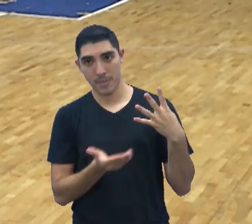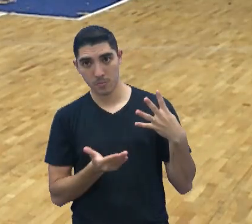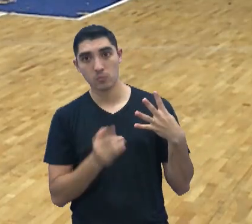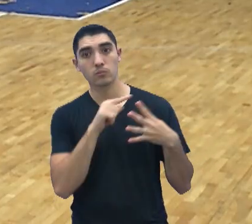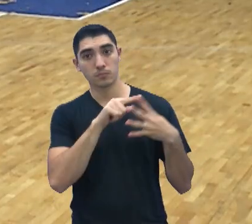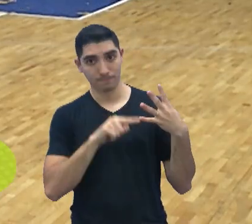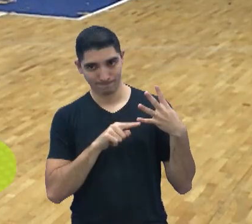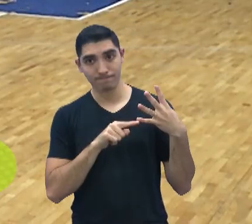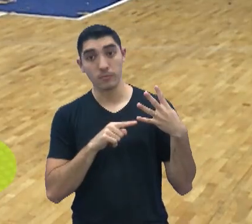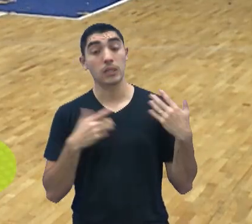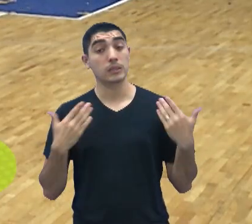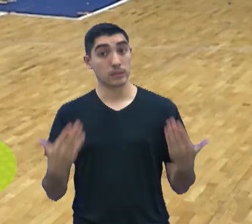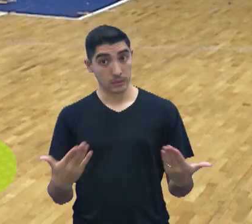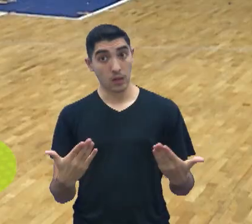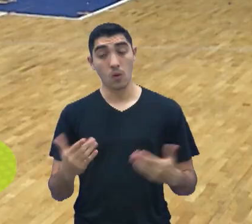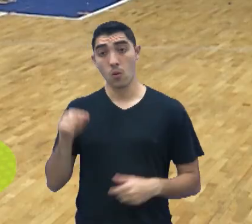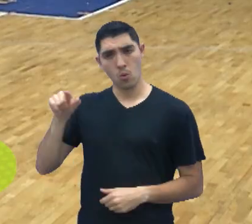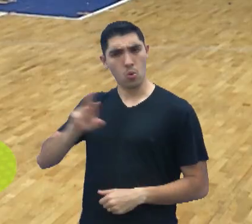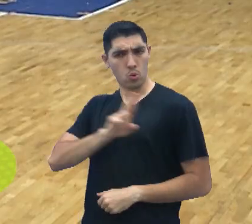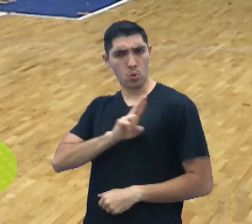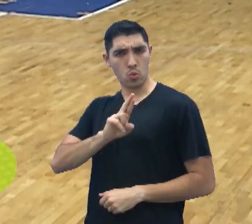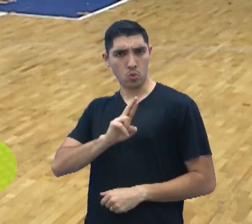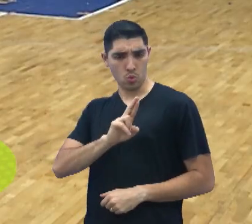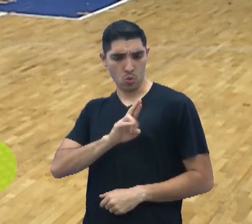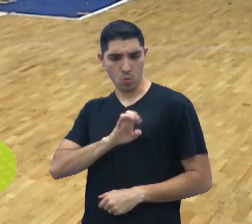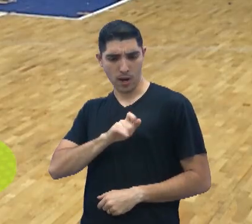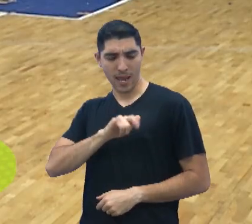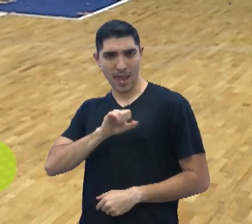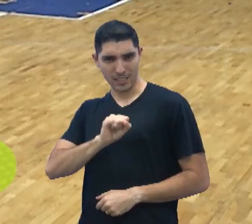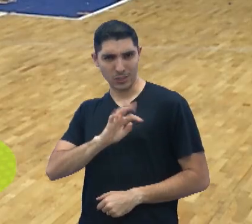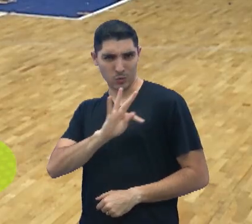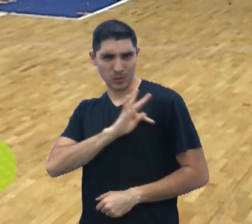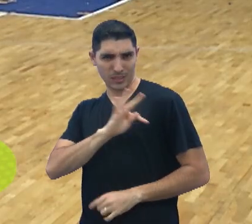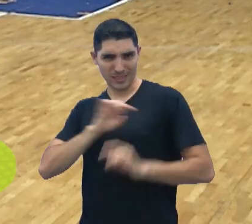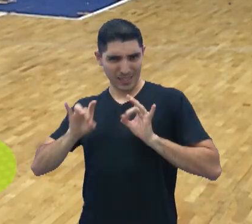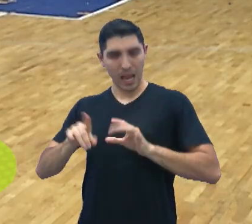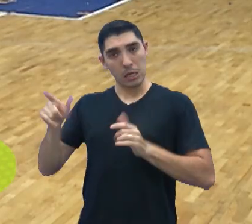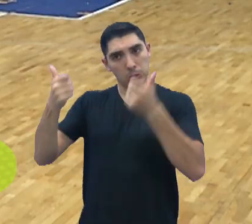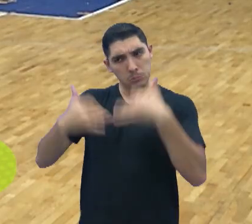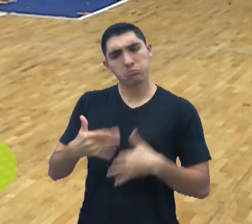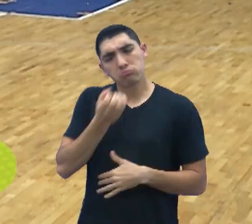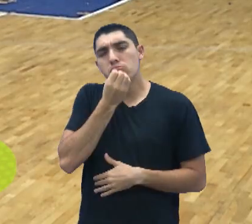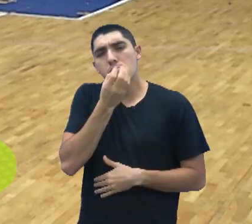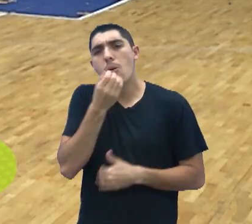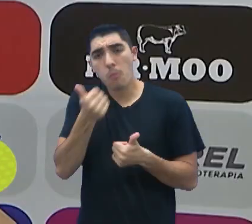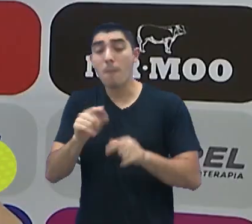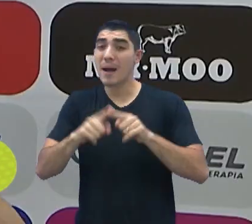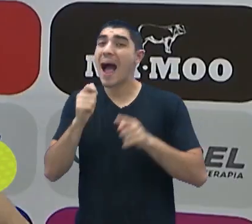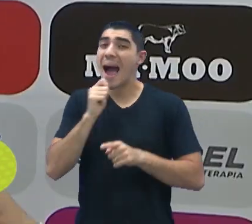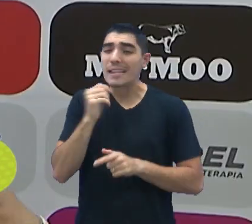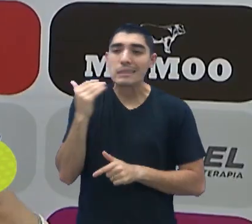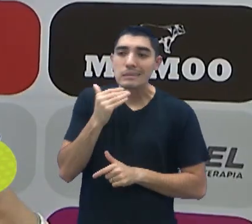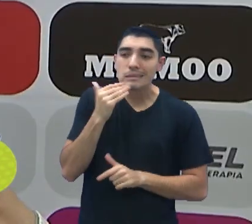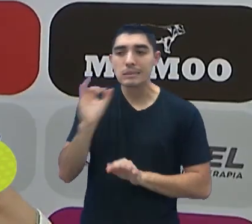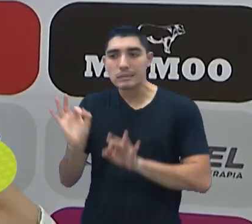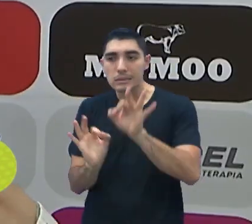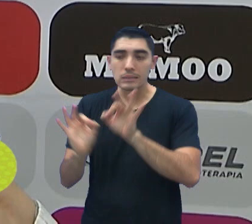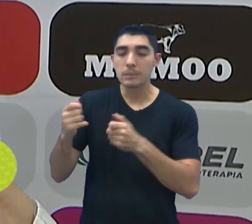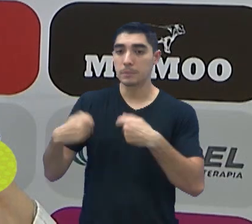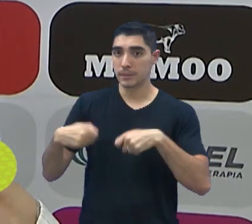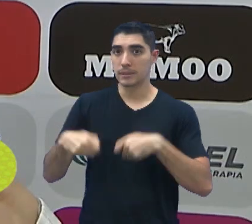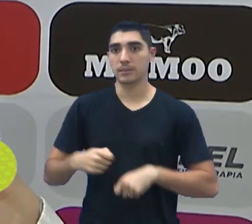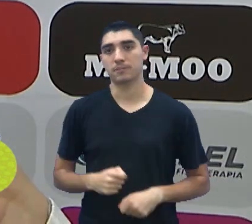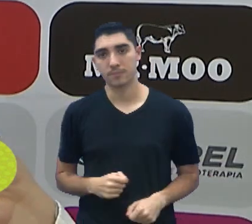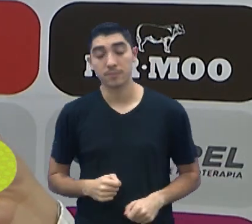Regis Marrelli, o desempenho é positivo, mas a equipe ainda precisa ajustar alguns detalhes. Cara, eu acho que a gente fez